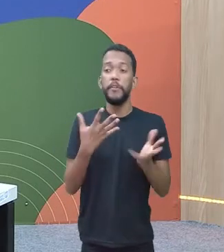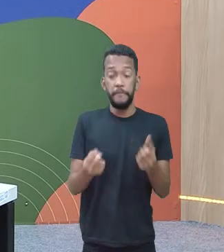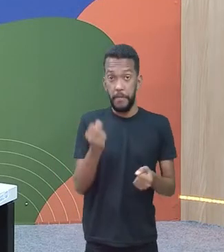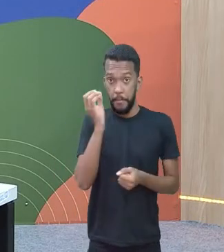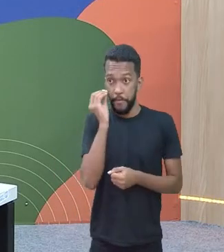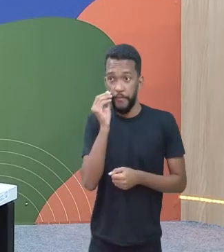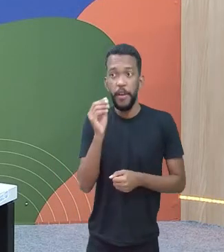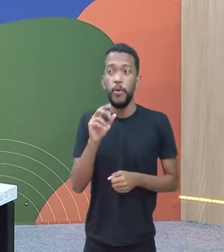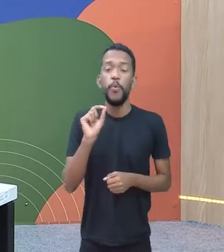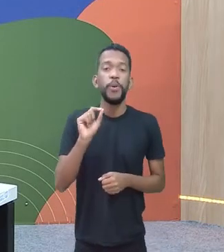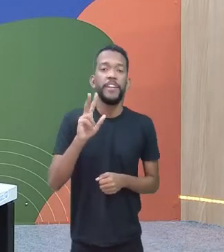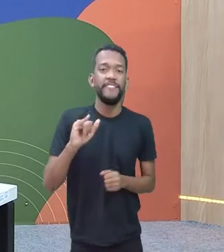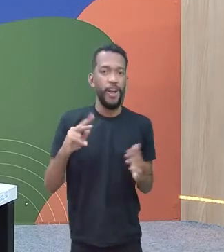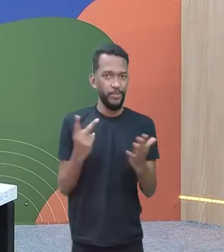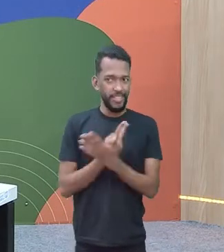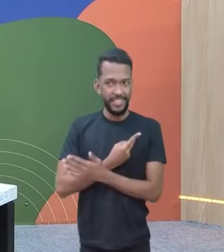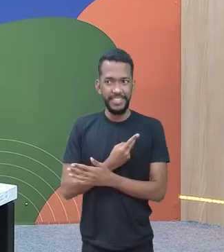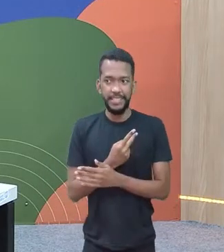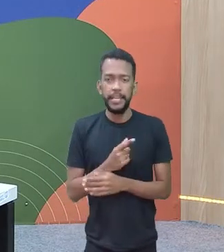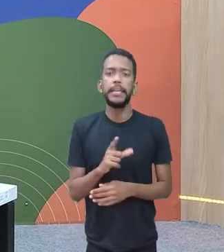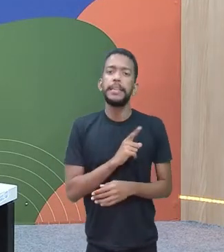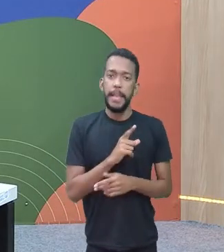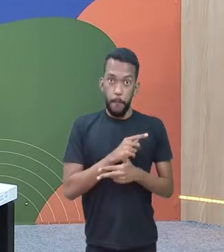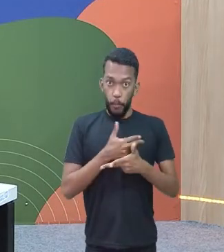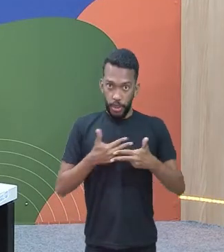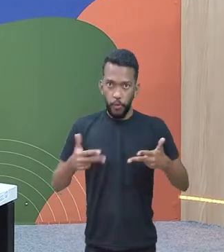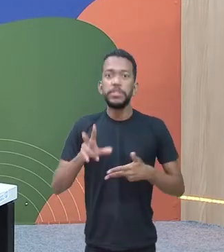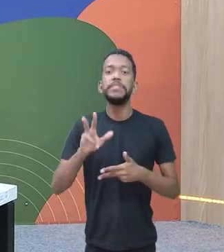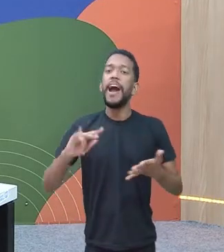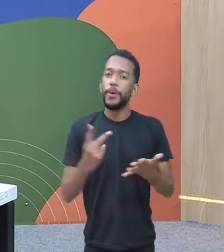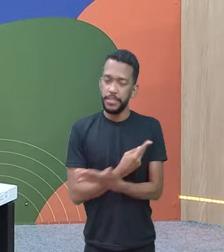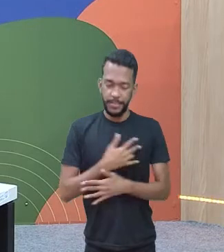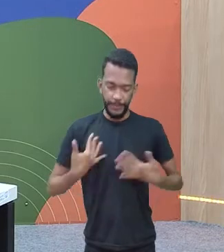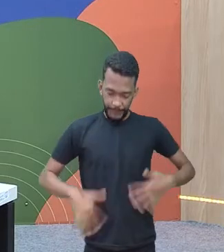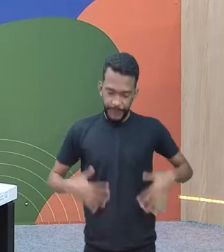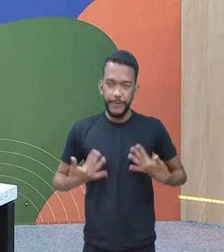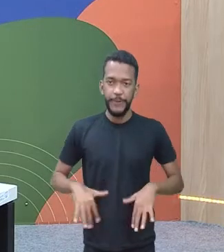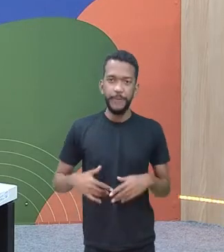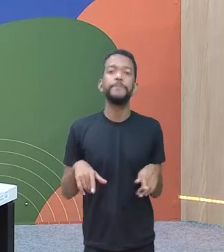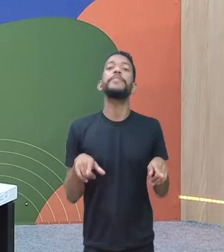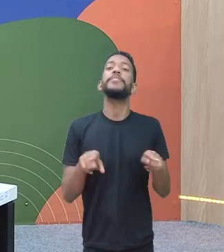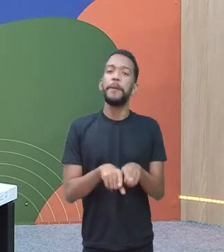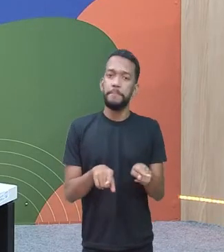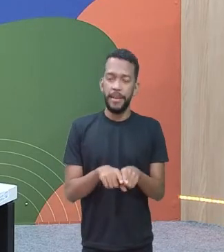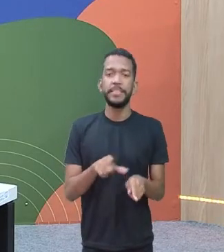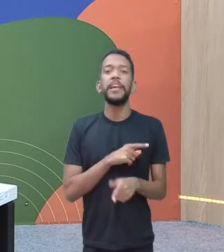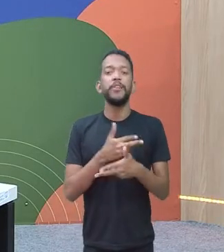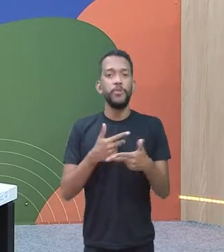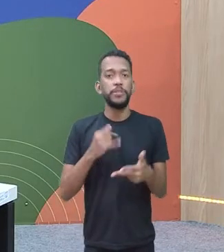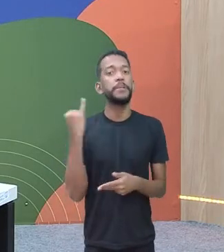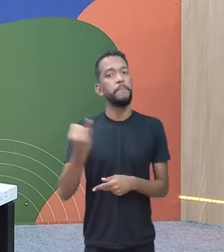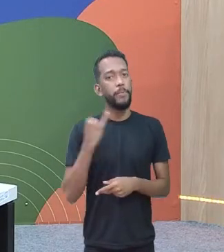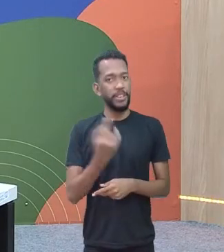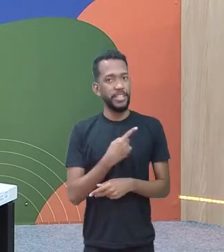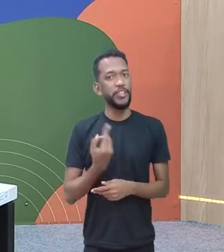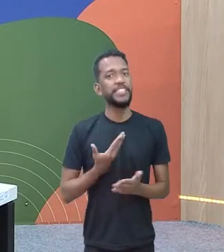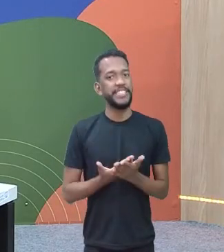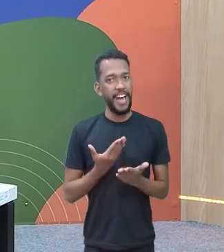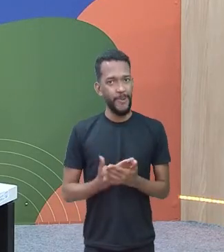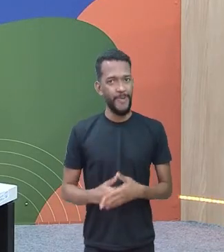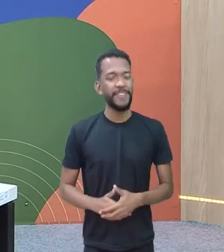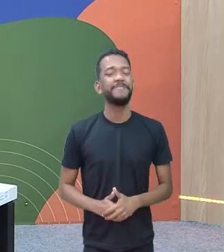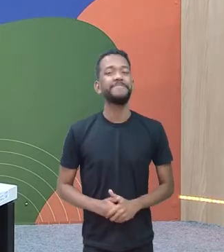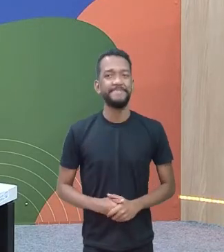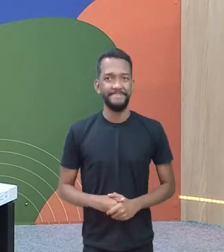vai acontecer. Tem muita coisa aí para acontecer. E tem muita coisa muito importante para a nossa aula. Vamos